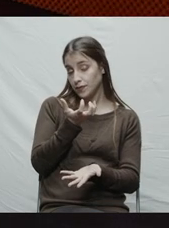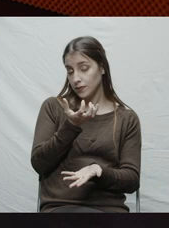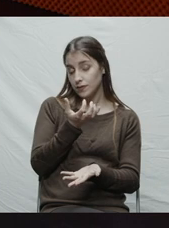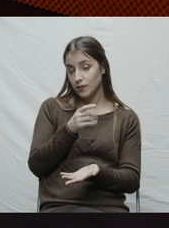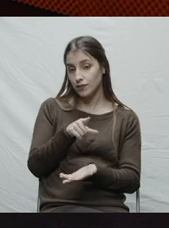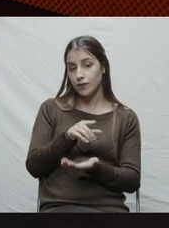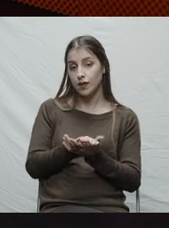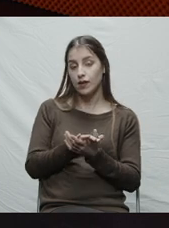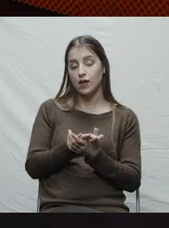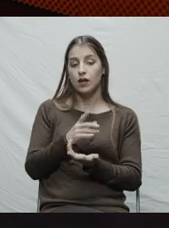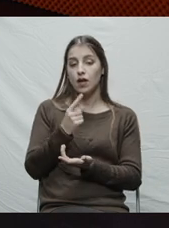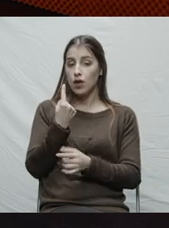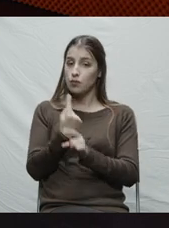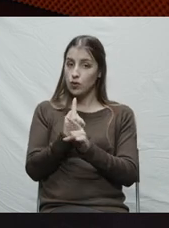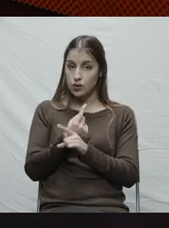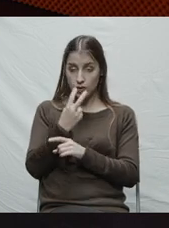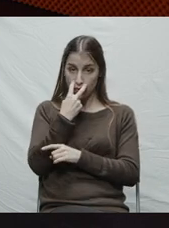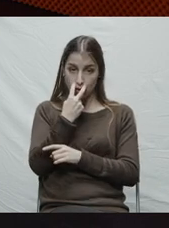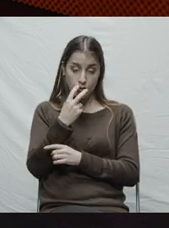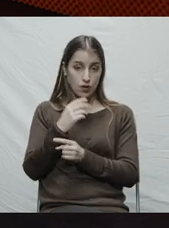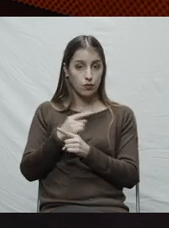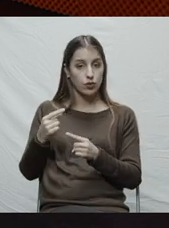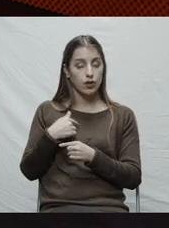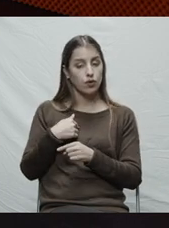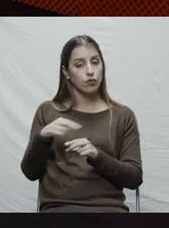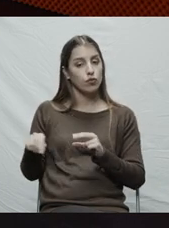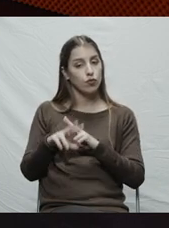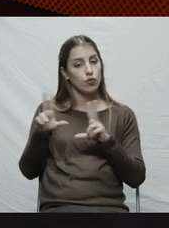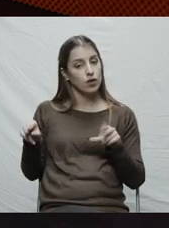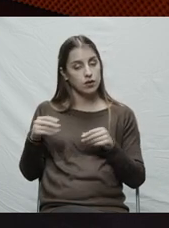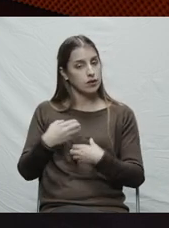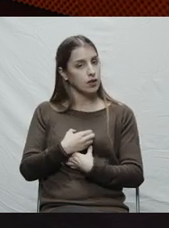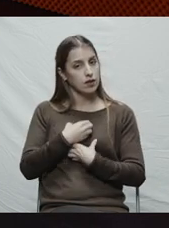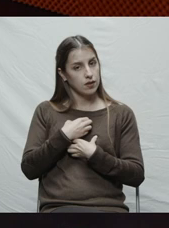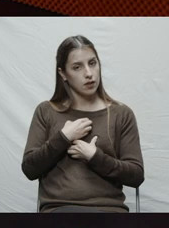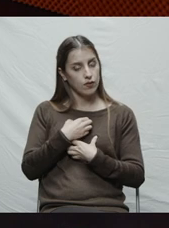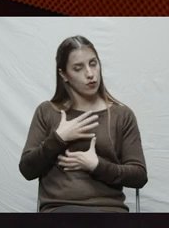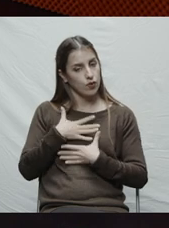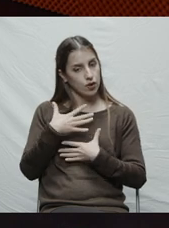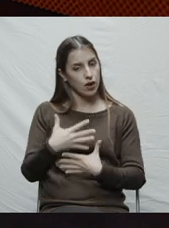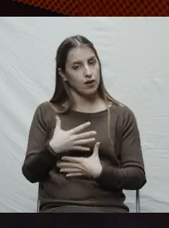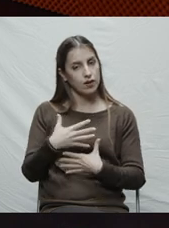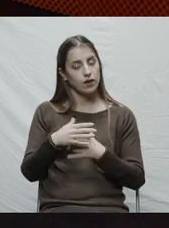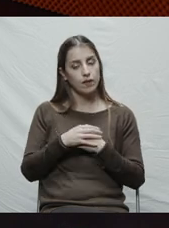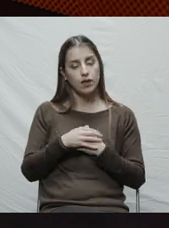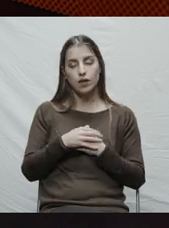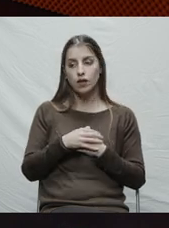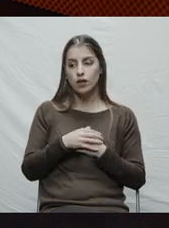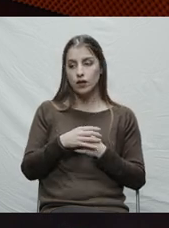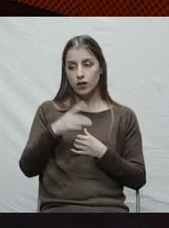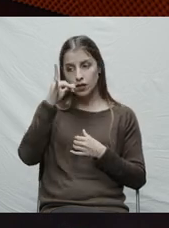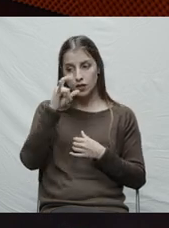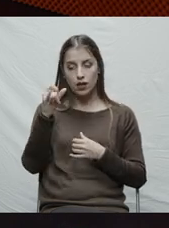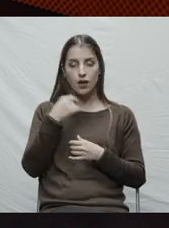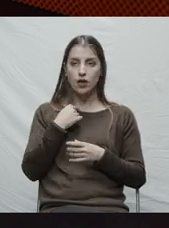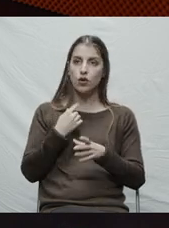solo, Isto indiretamente. é uma coisa curiosa, porque eu nunca tive. Nunca senti propriamente a vontade de. Ou seja, aquela